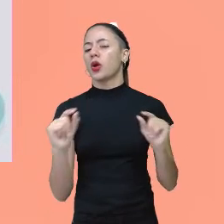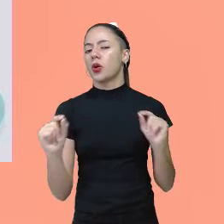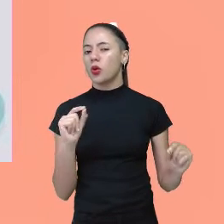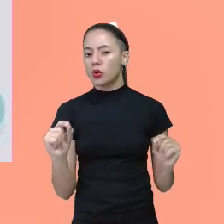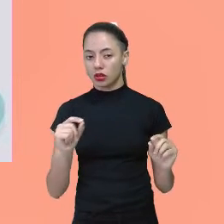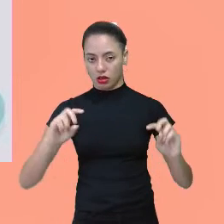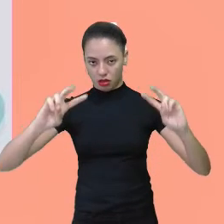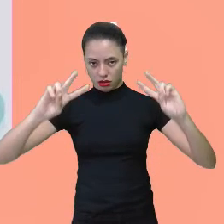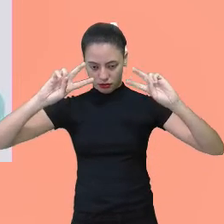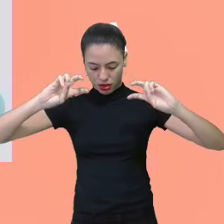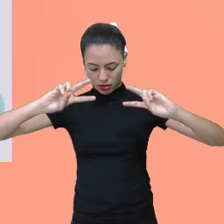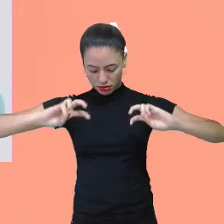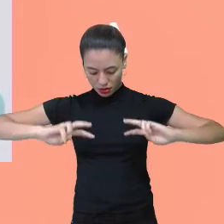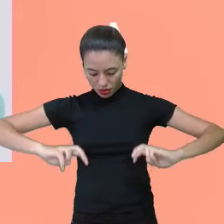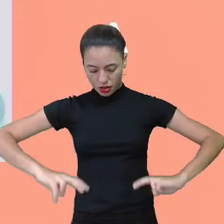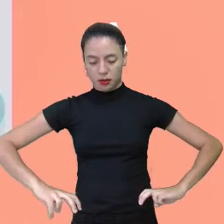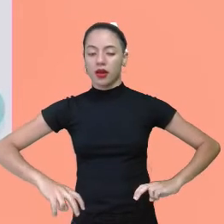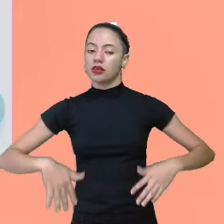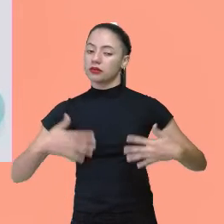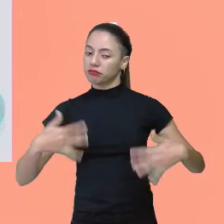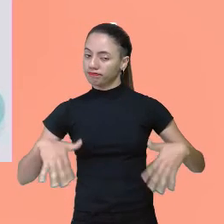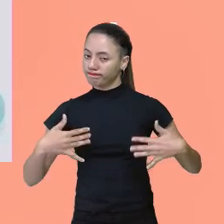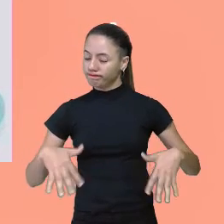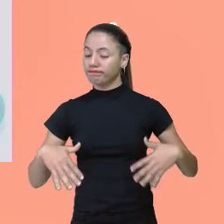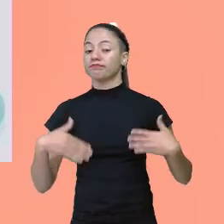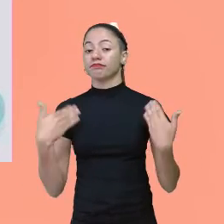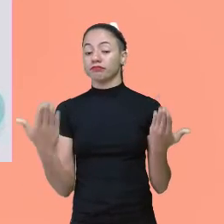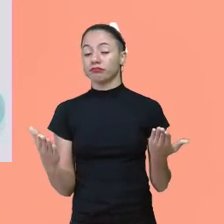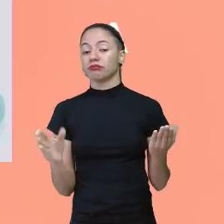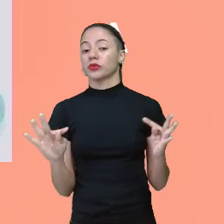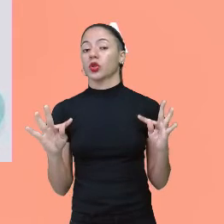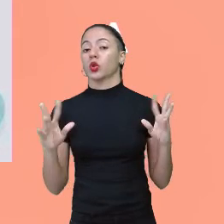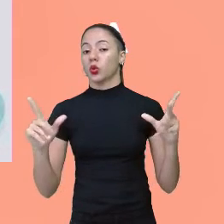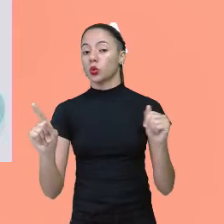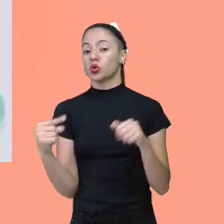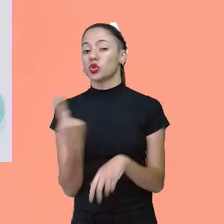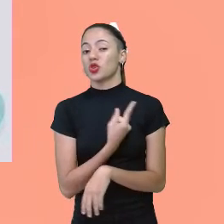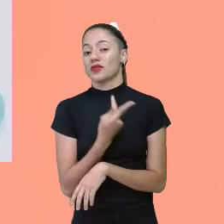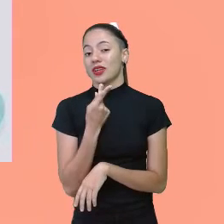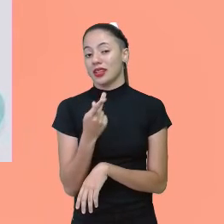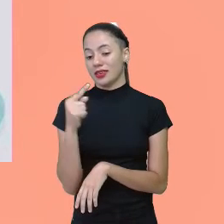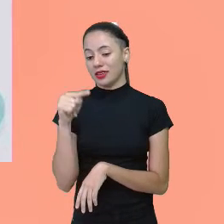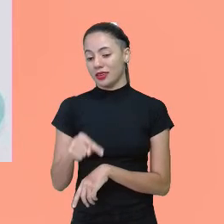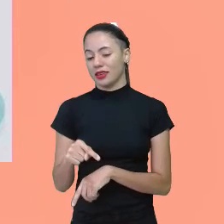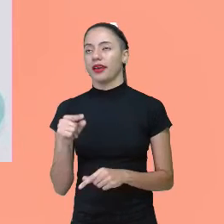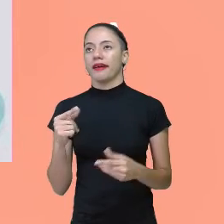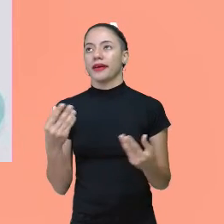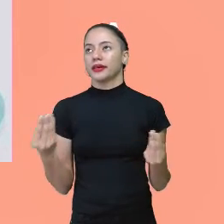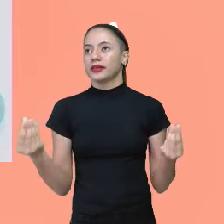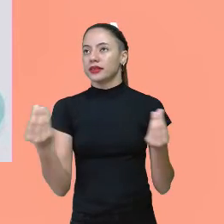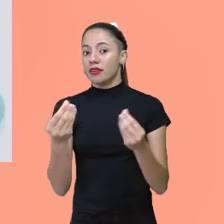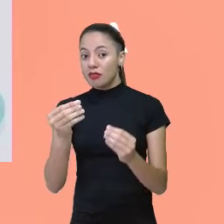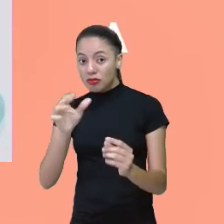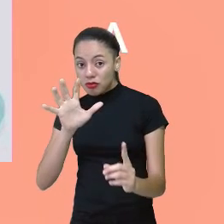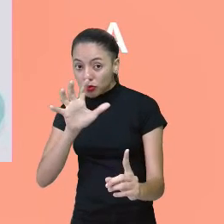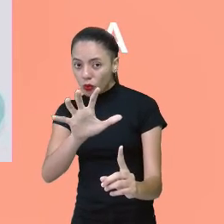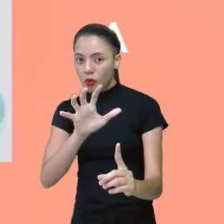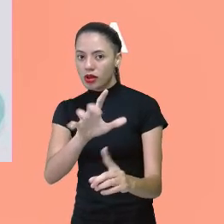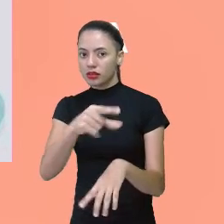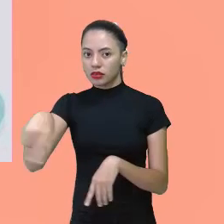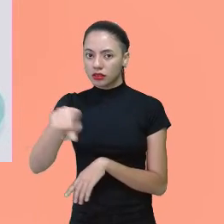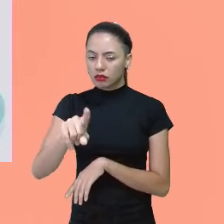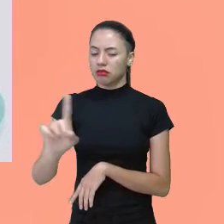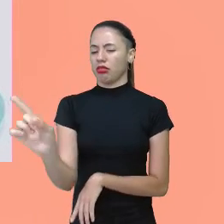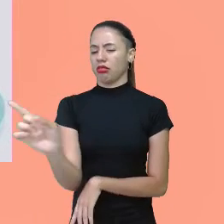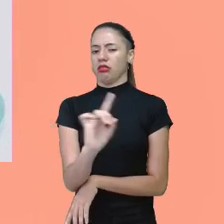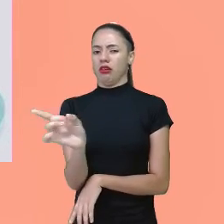se perceber. Então, tudo que a gente está trazendo aqui não é para influenciar nada.